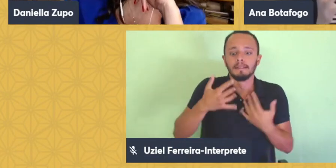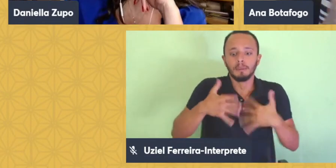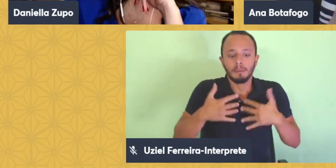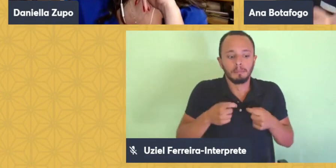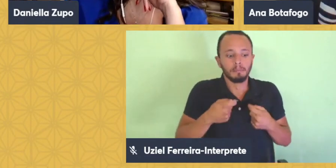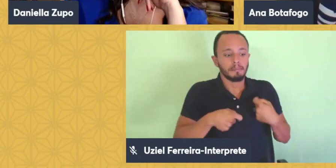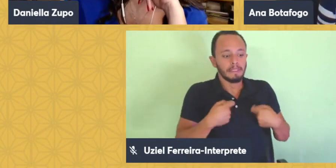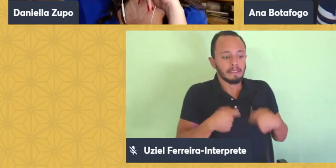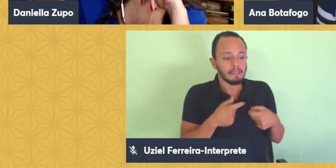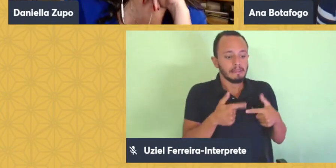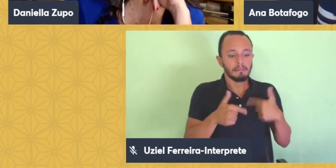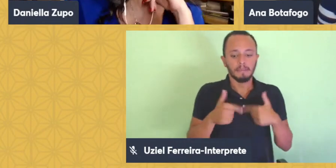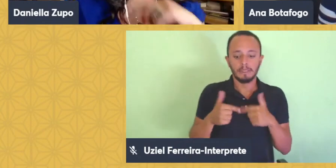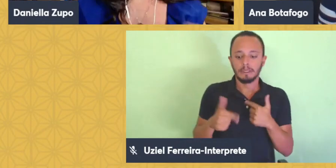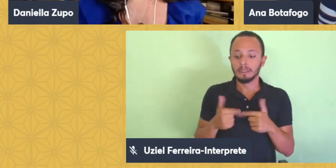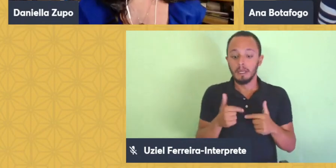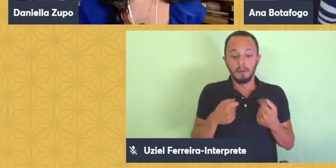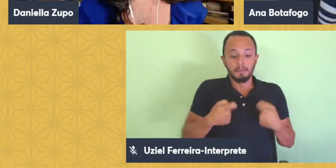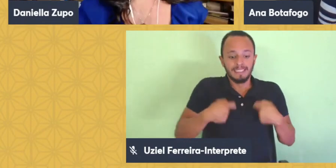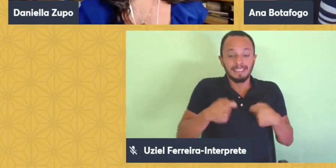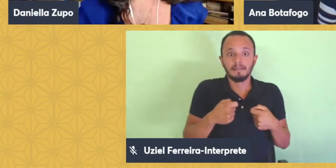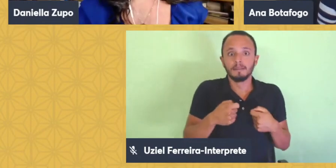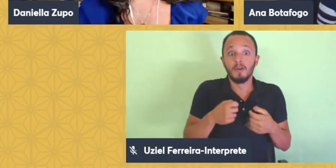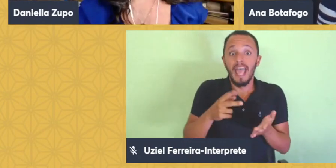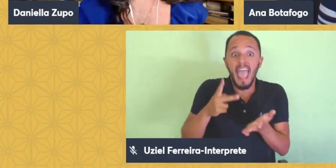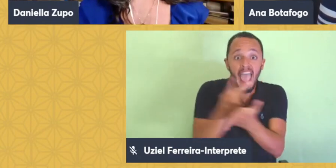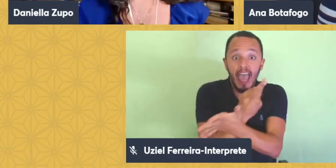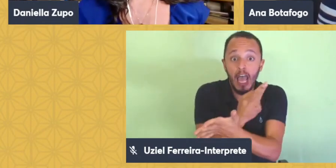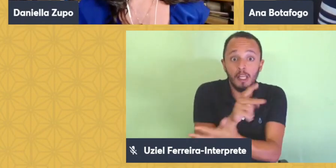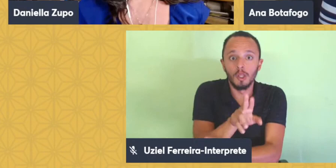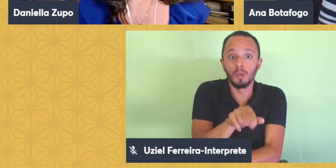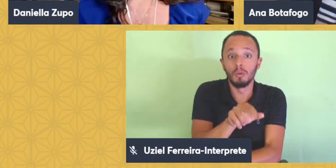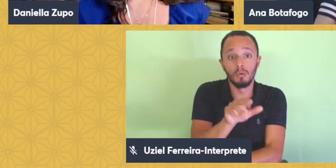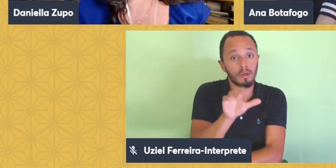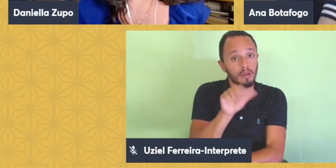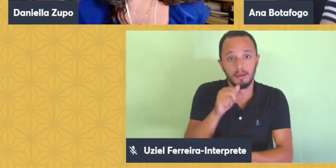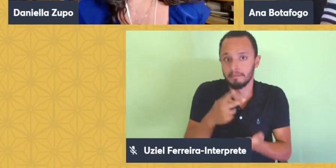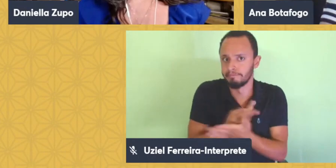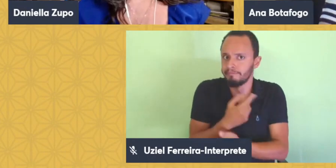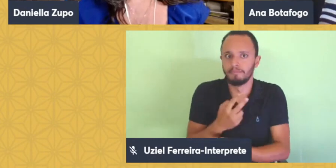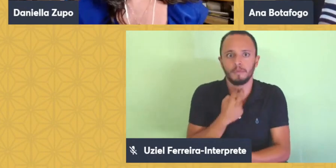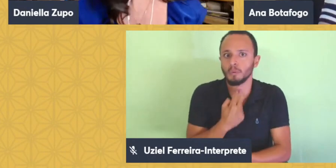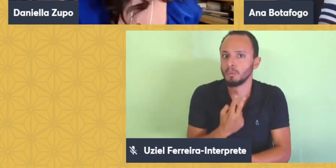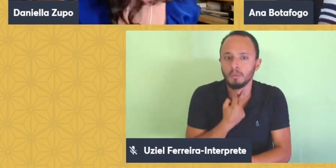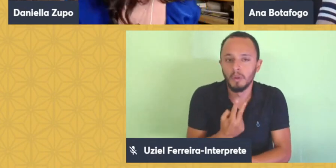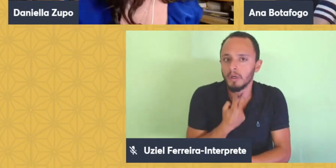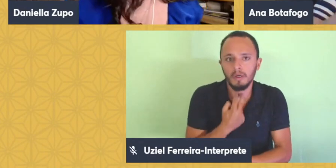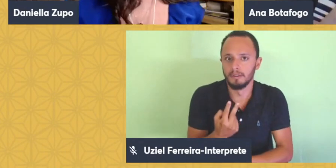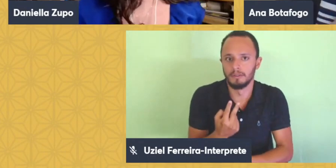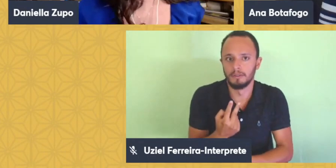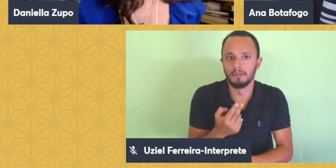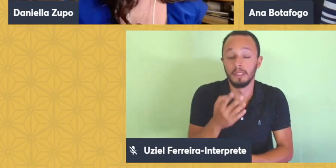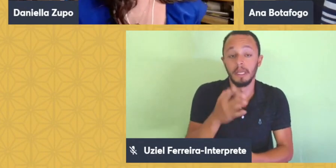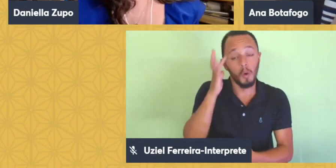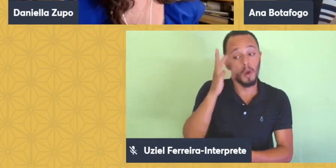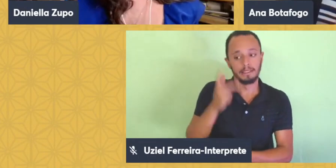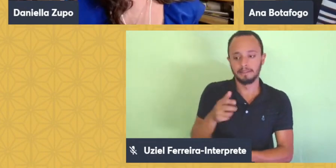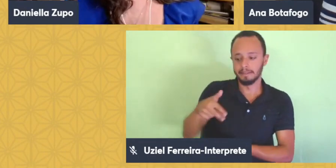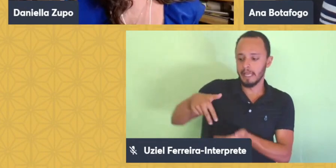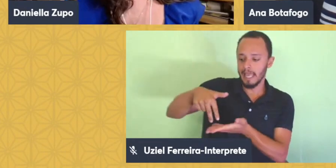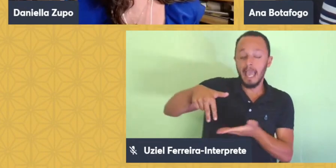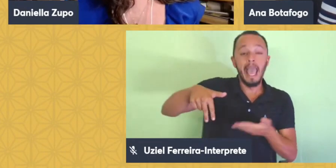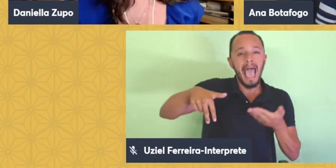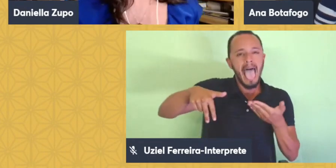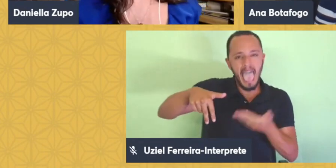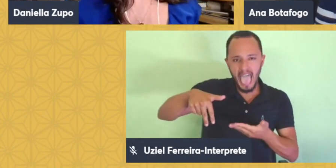e achamos que não podemos nunca falha e eu achei que ela foi de uma de uma coragem maravilhosa porque muitas vezes